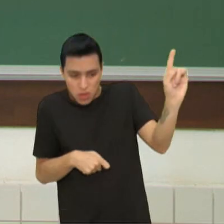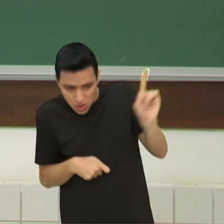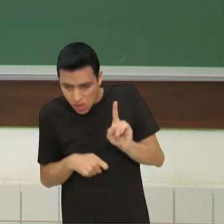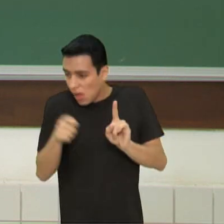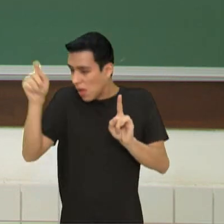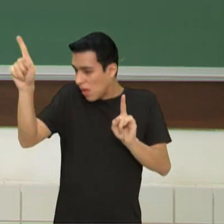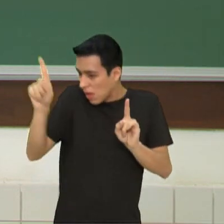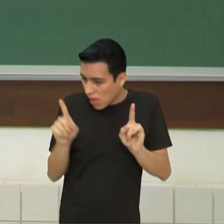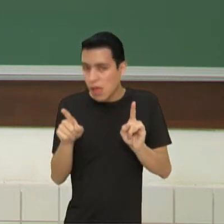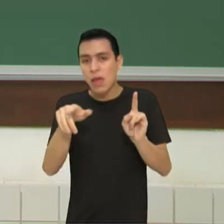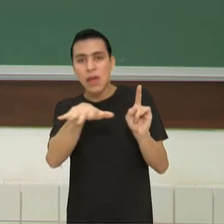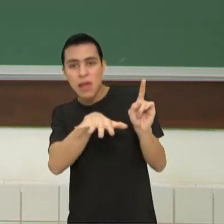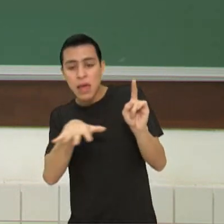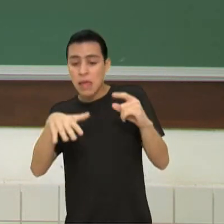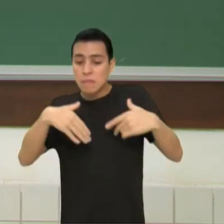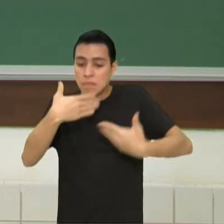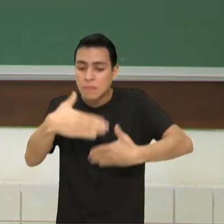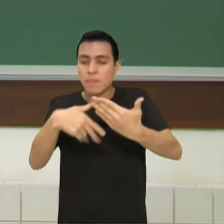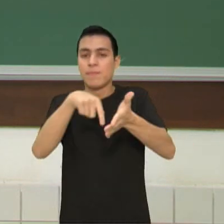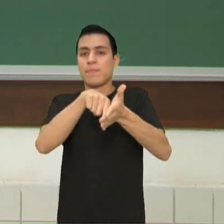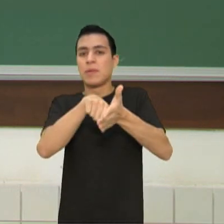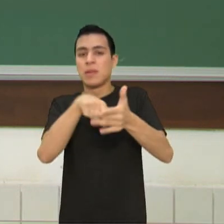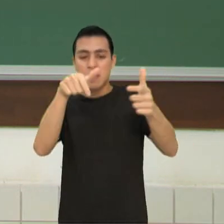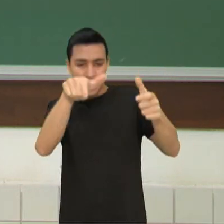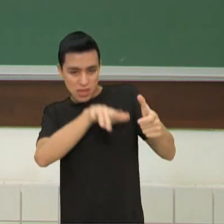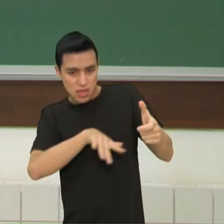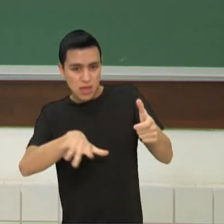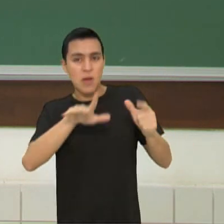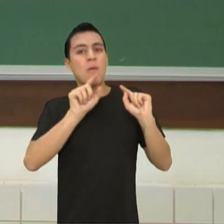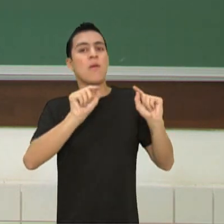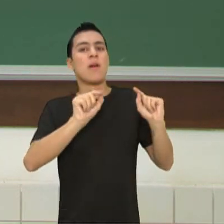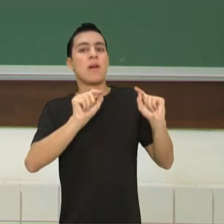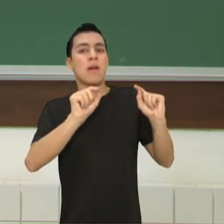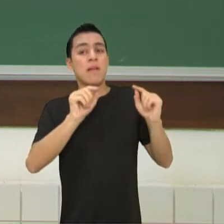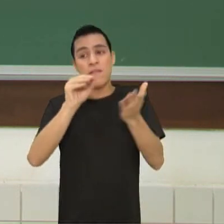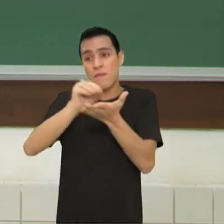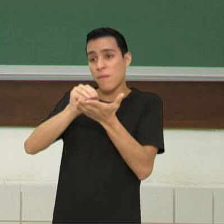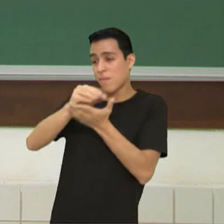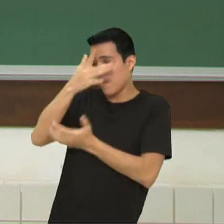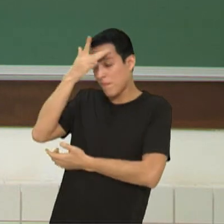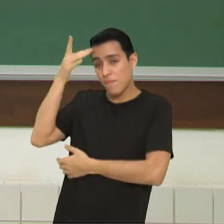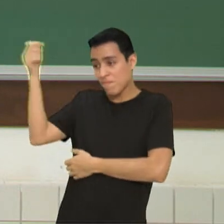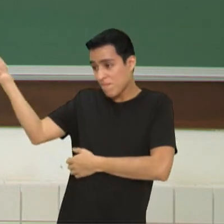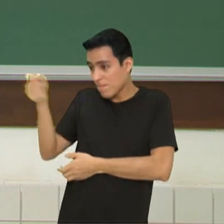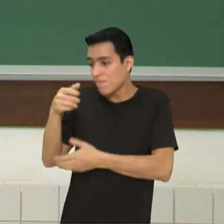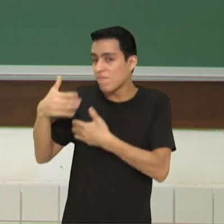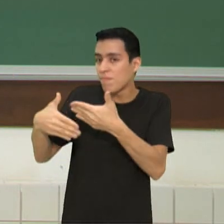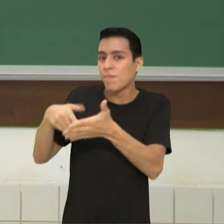e espaços para isso. Os espaços nós temos, faltam as pessoas.